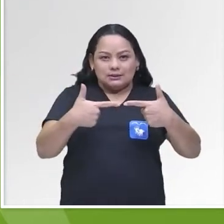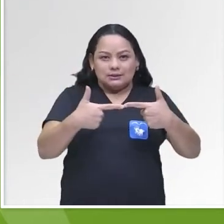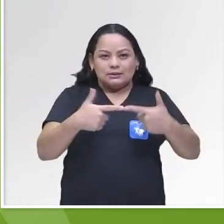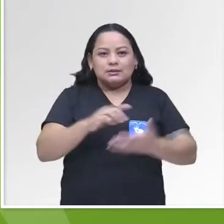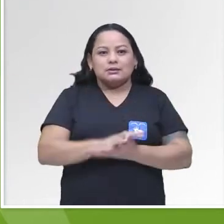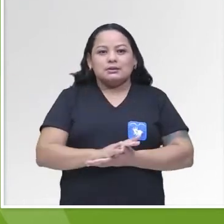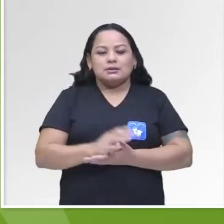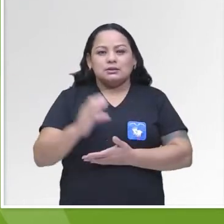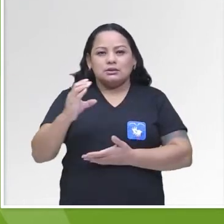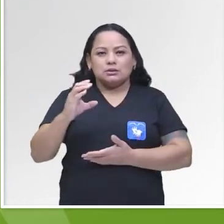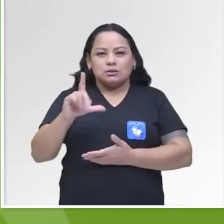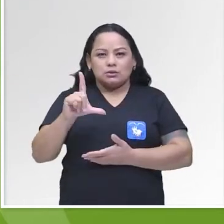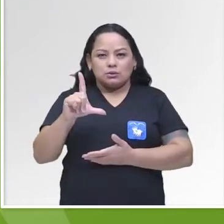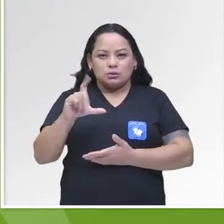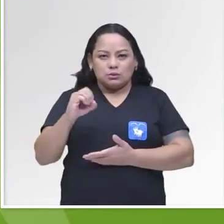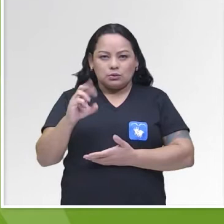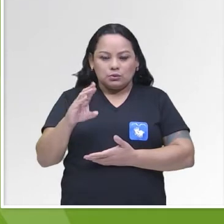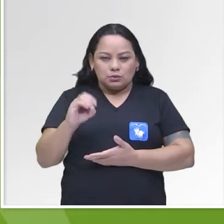dicloroetileno.